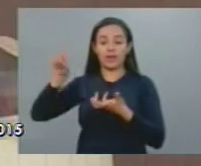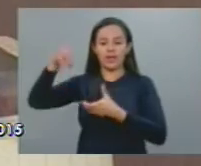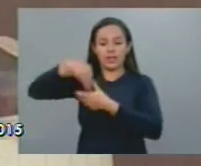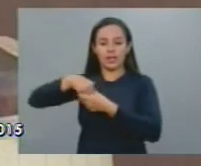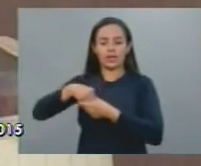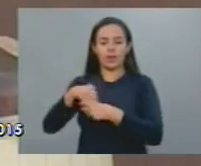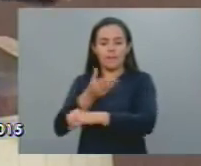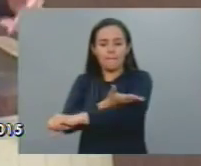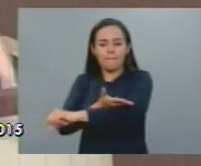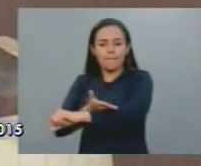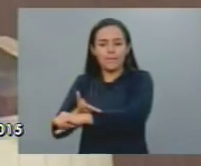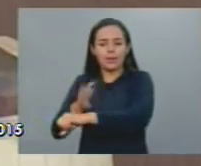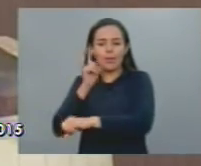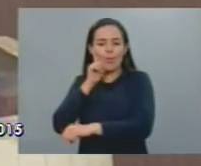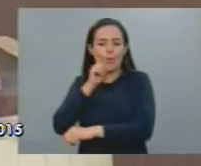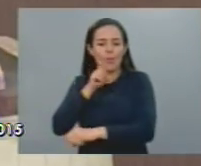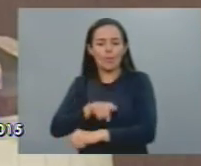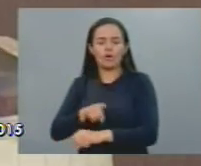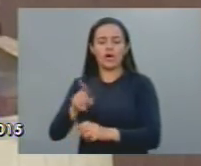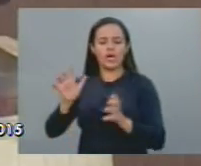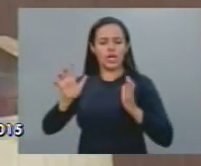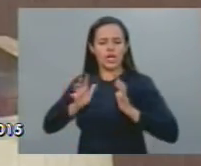rico, patrimonialista,